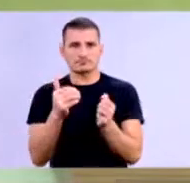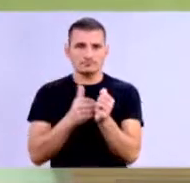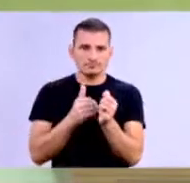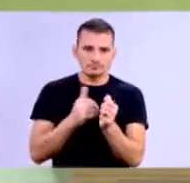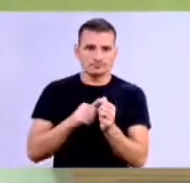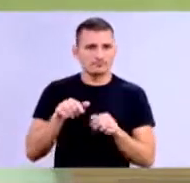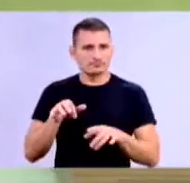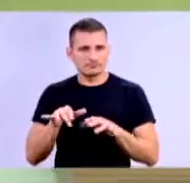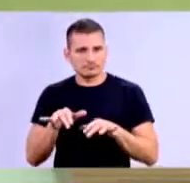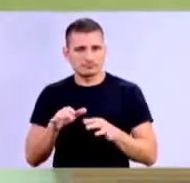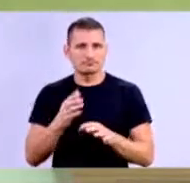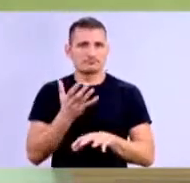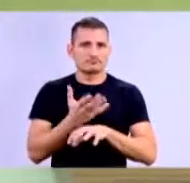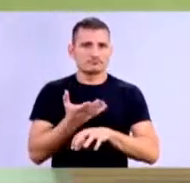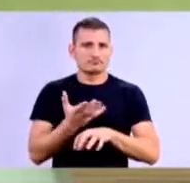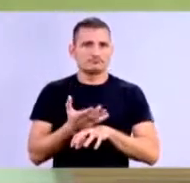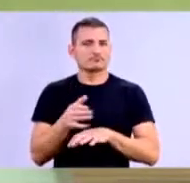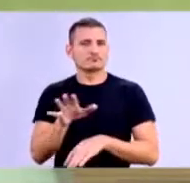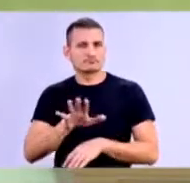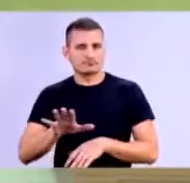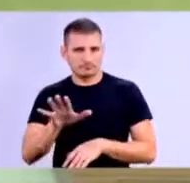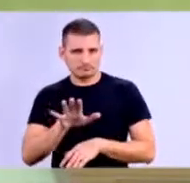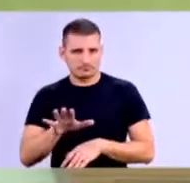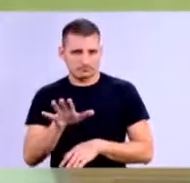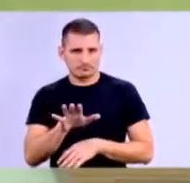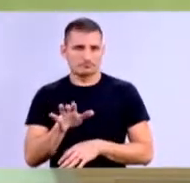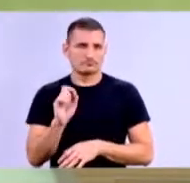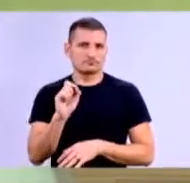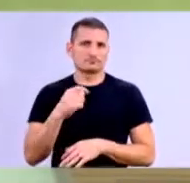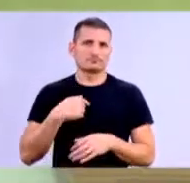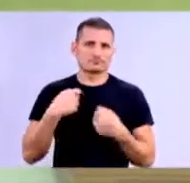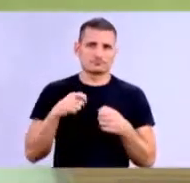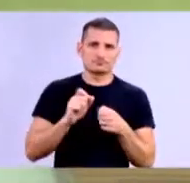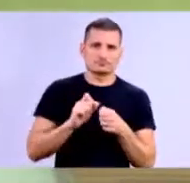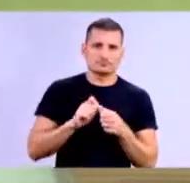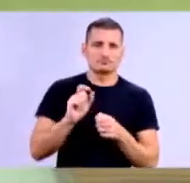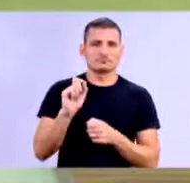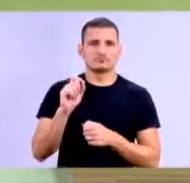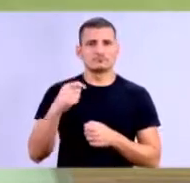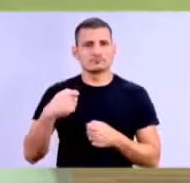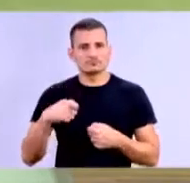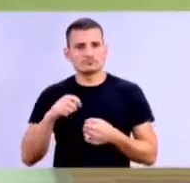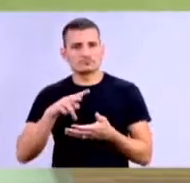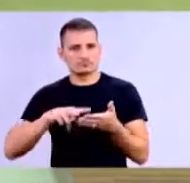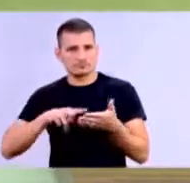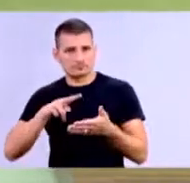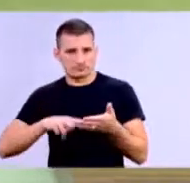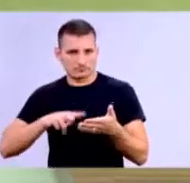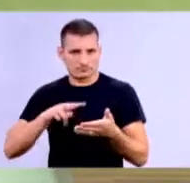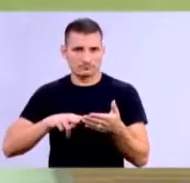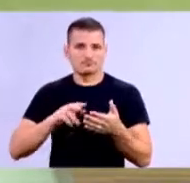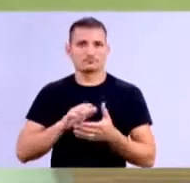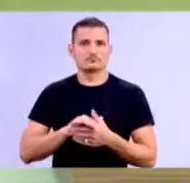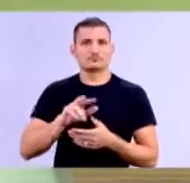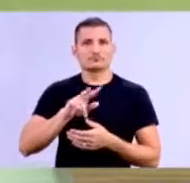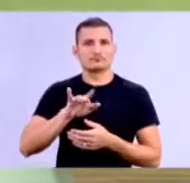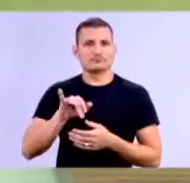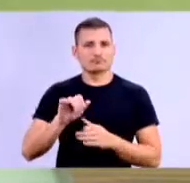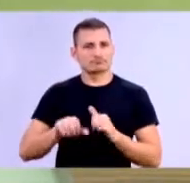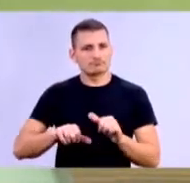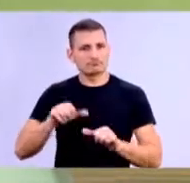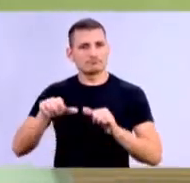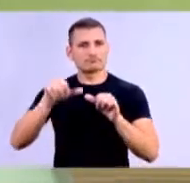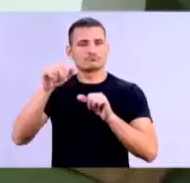senha, disciplina de ambientação, o que é que eu preciso fazer, o que é que eu preciso ler, e vai... Então, atualizando os